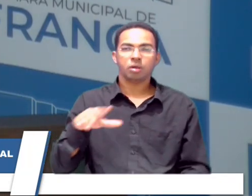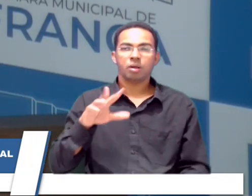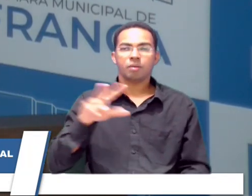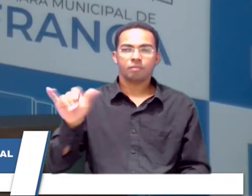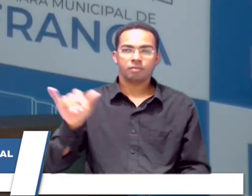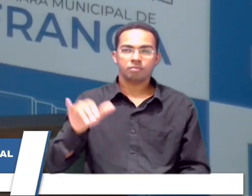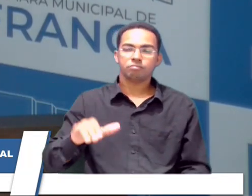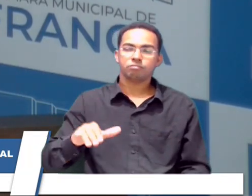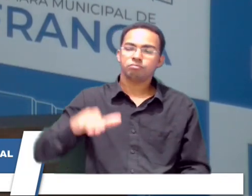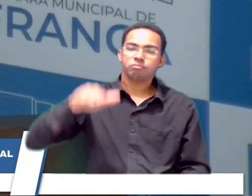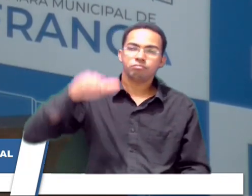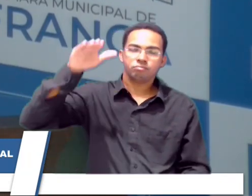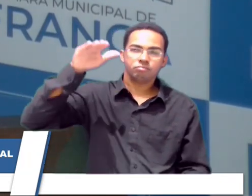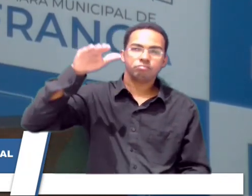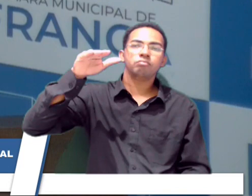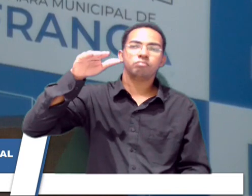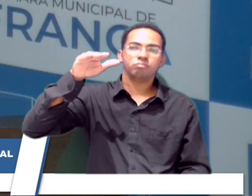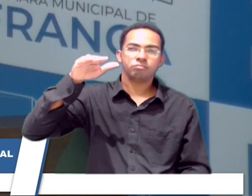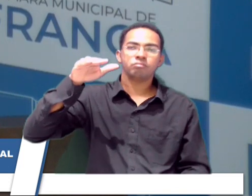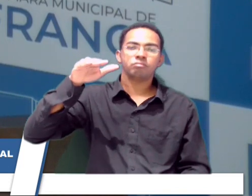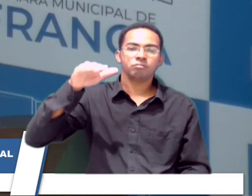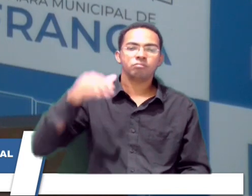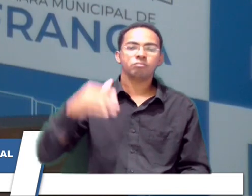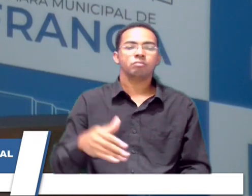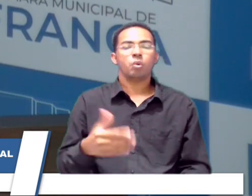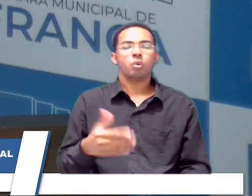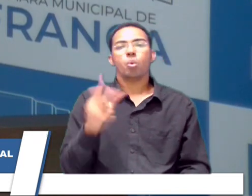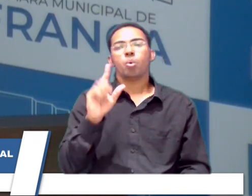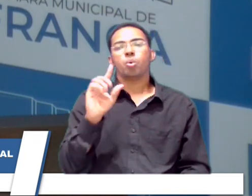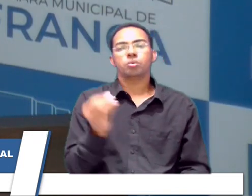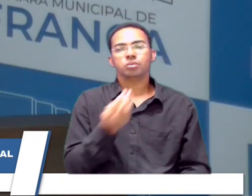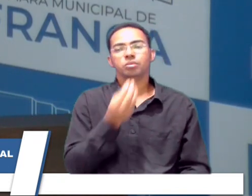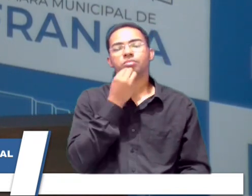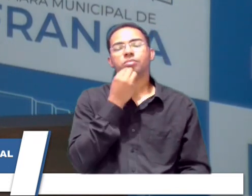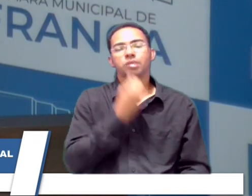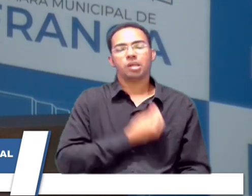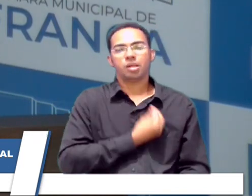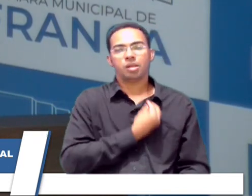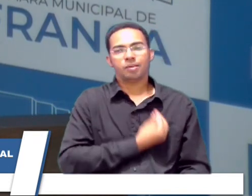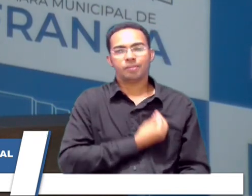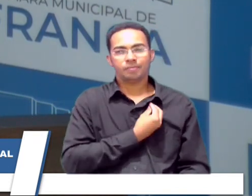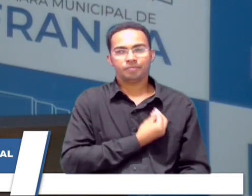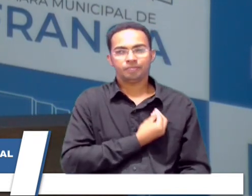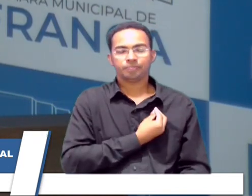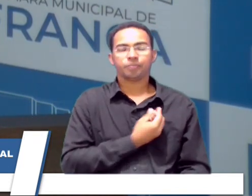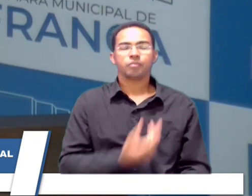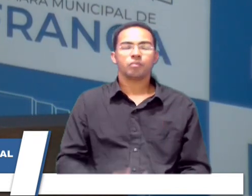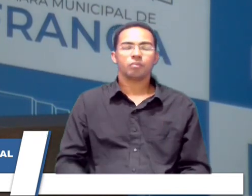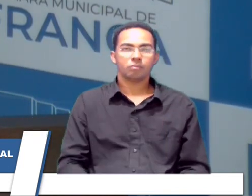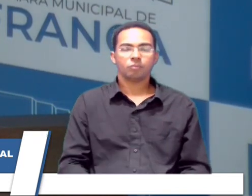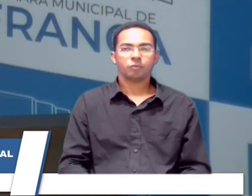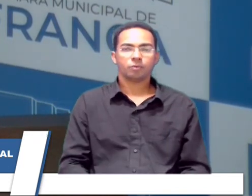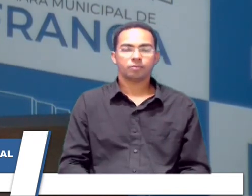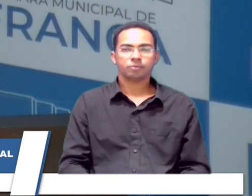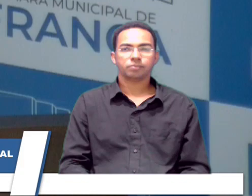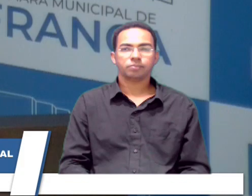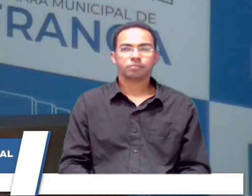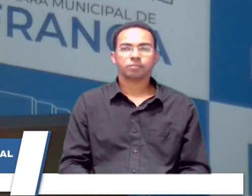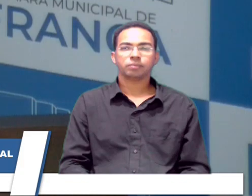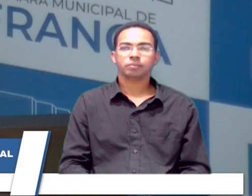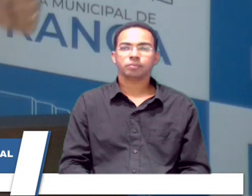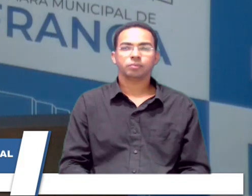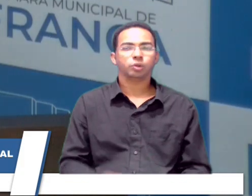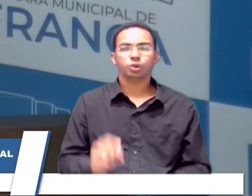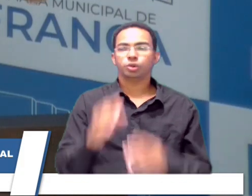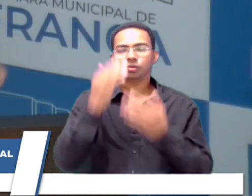com uma outra oportunidade. E tenho só a